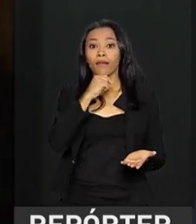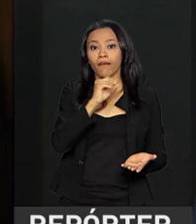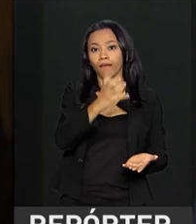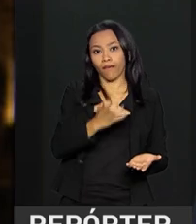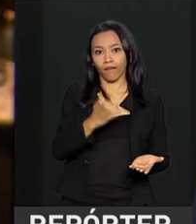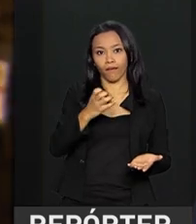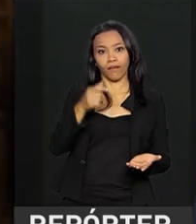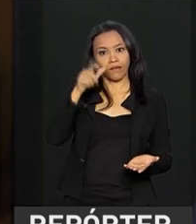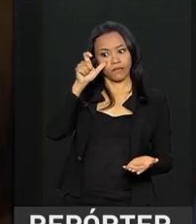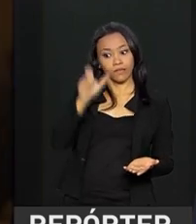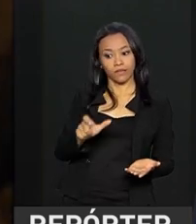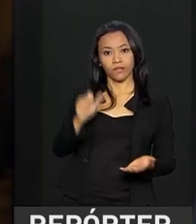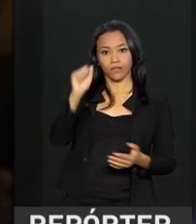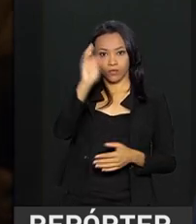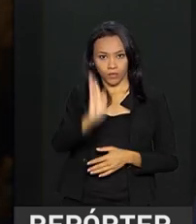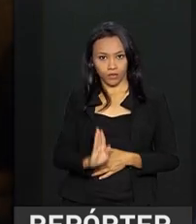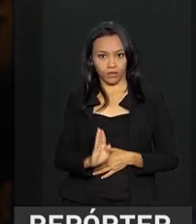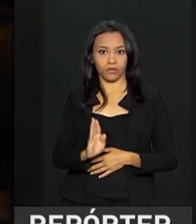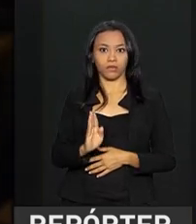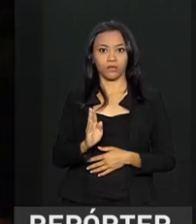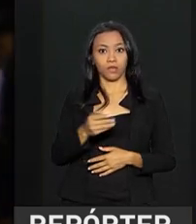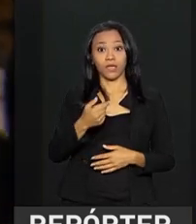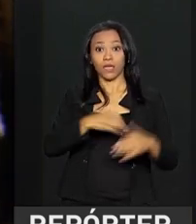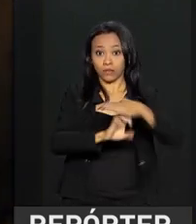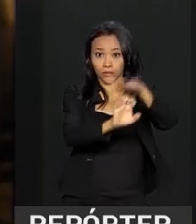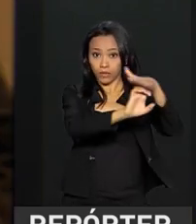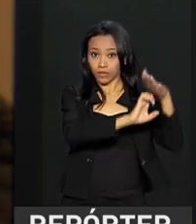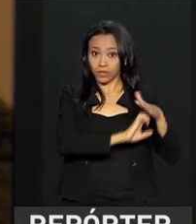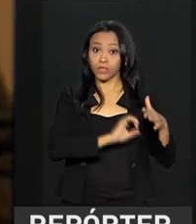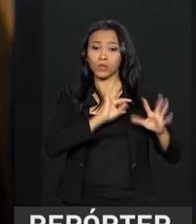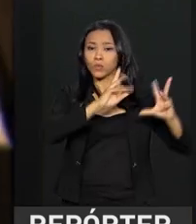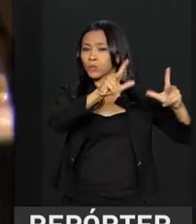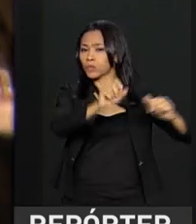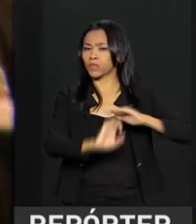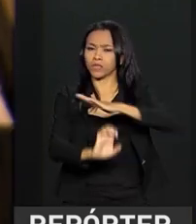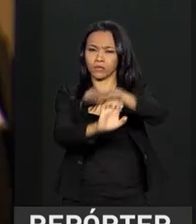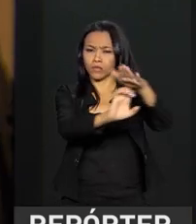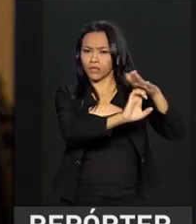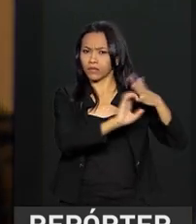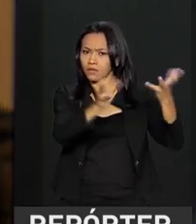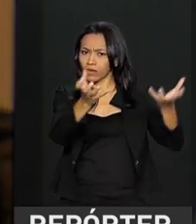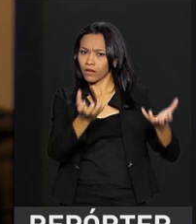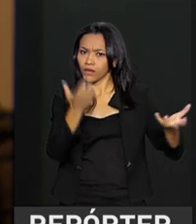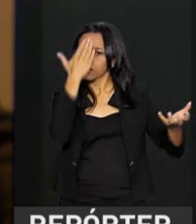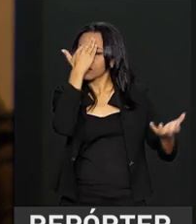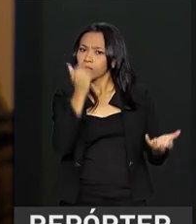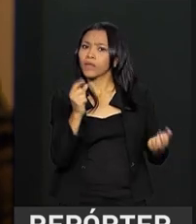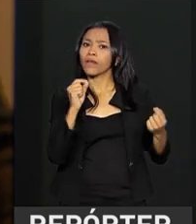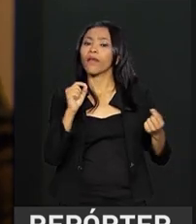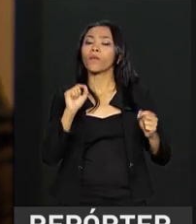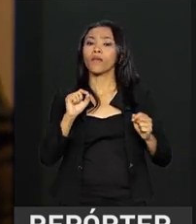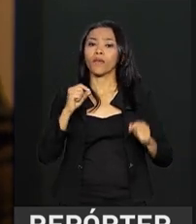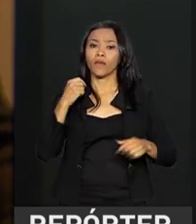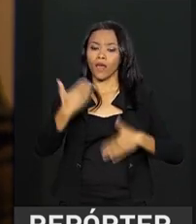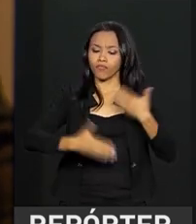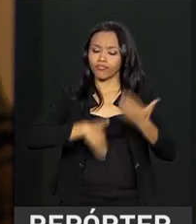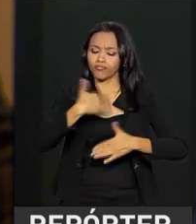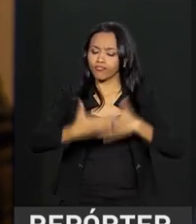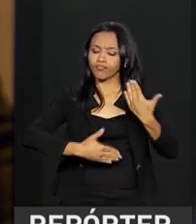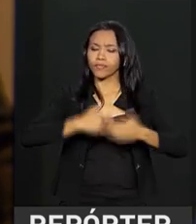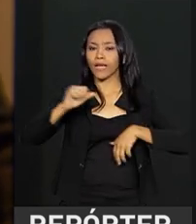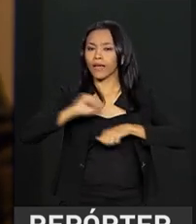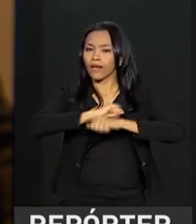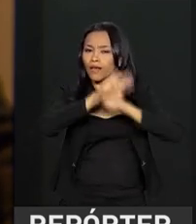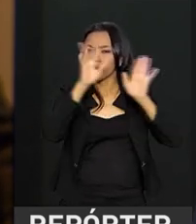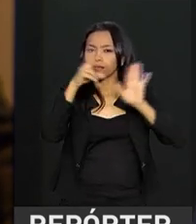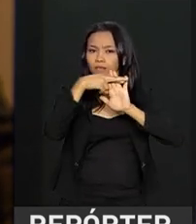país tudo que o investidor mais nos pede mais nos requisito é transparência clareza das regras